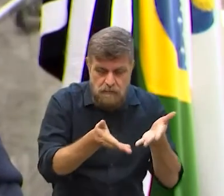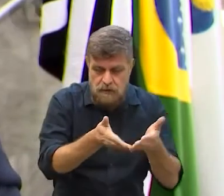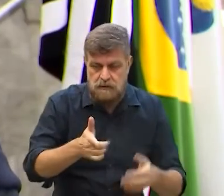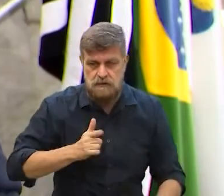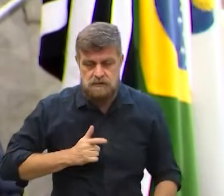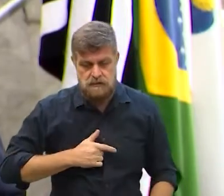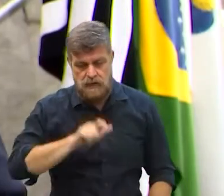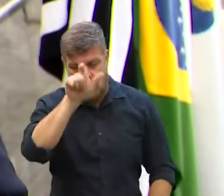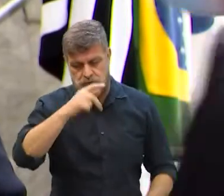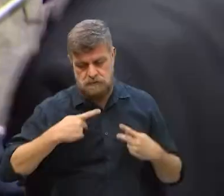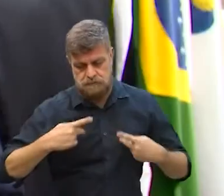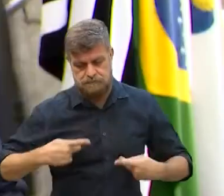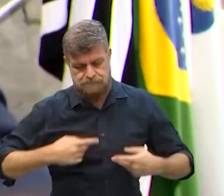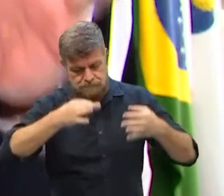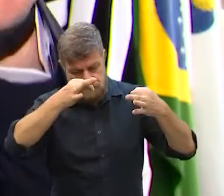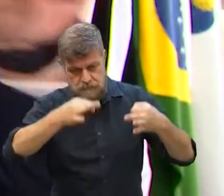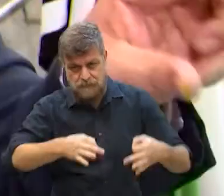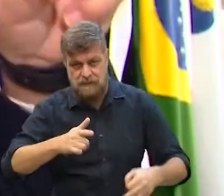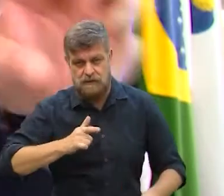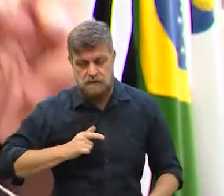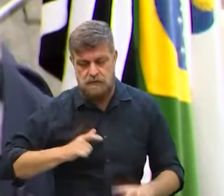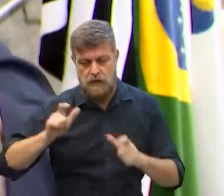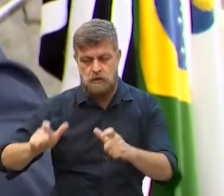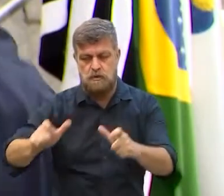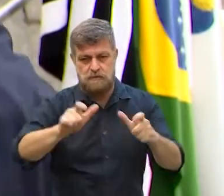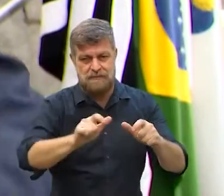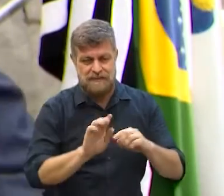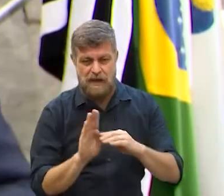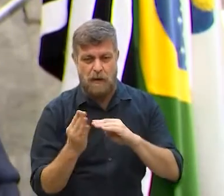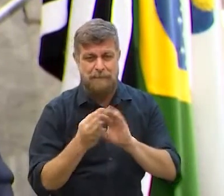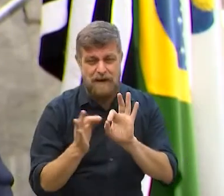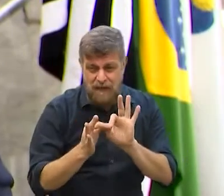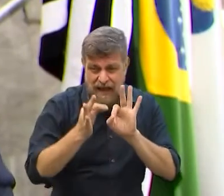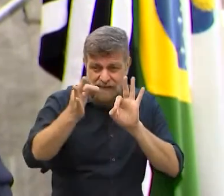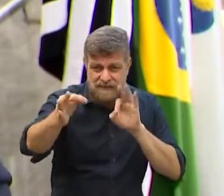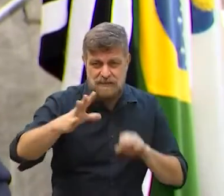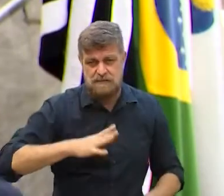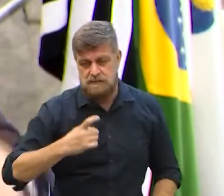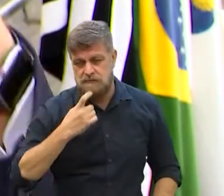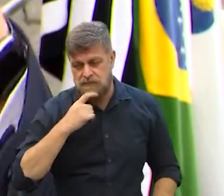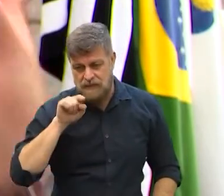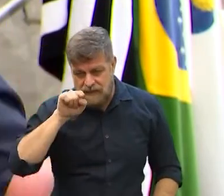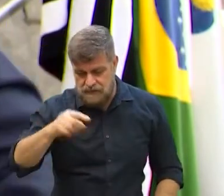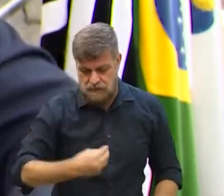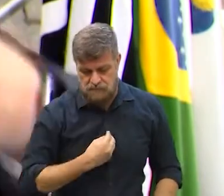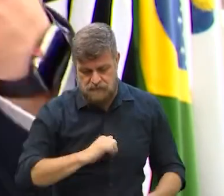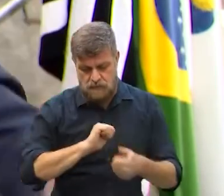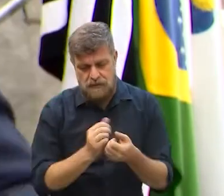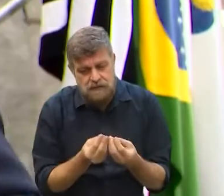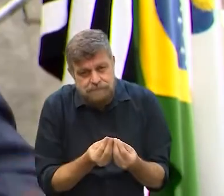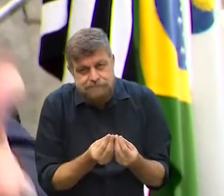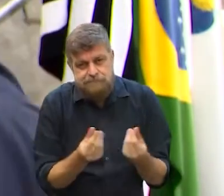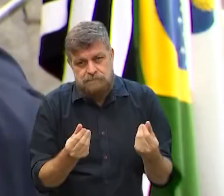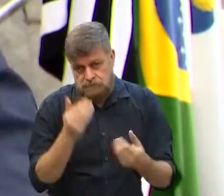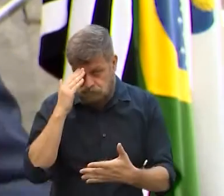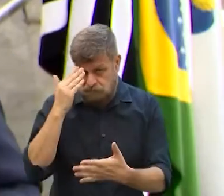tratamento, e nós levarmos a dignidade humana aos mais diversos rincões da periferia de Campinas, dando maior dignidade,